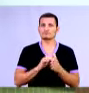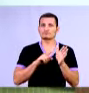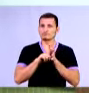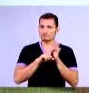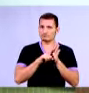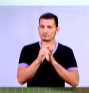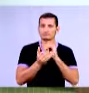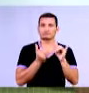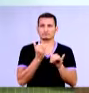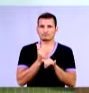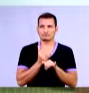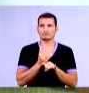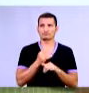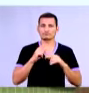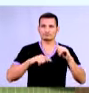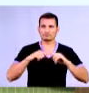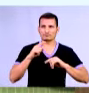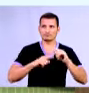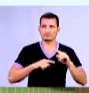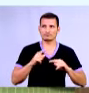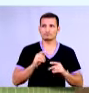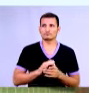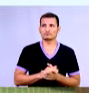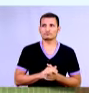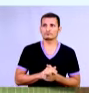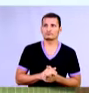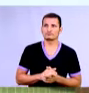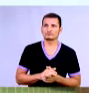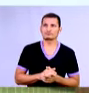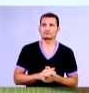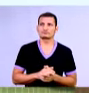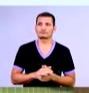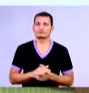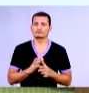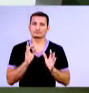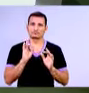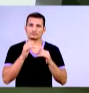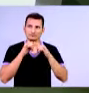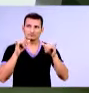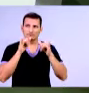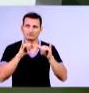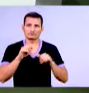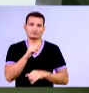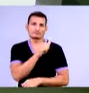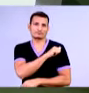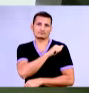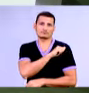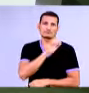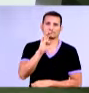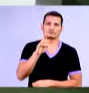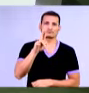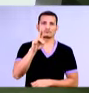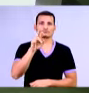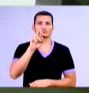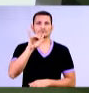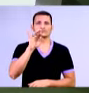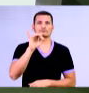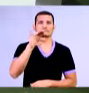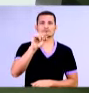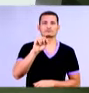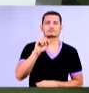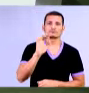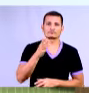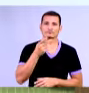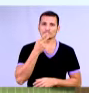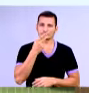material na internet. Complementar alguma coisa, professor? Não, só para informar, os alunos de Buriti estão informando aqui que também já produziram vídeo também. Então já tem